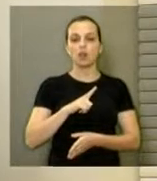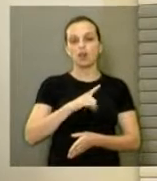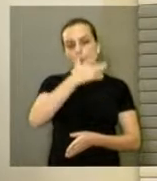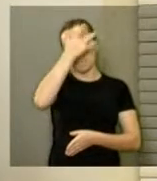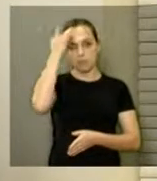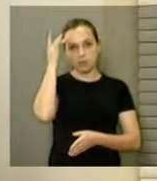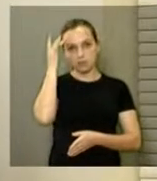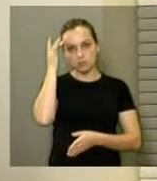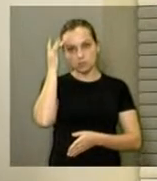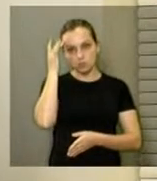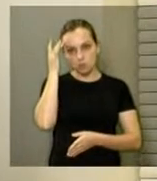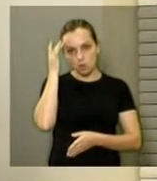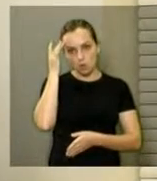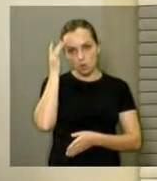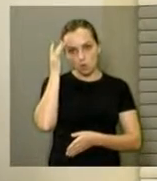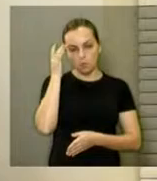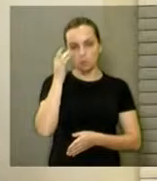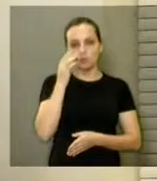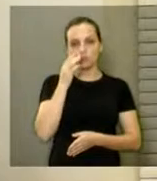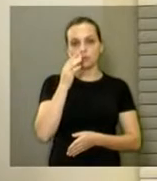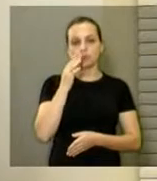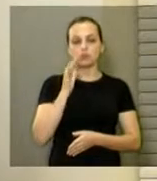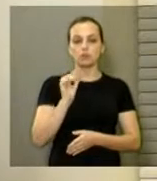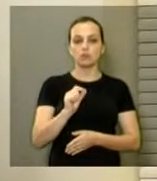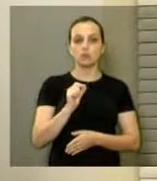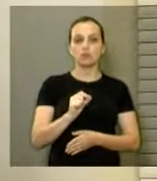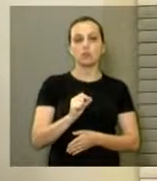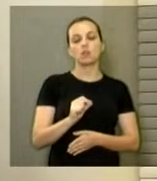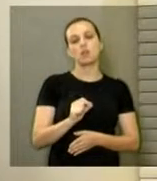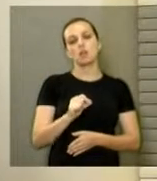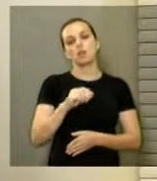de confiança, é uma das cidades mais enxutas do Estado.